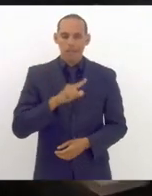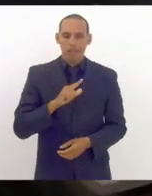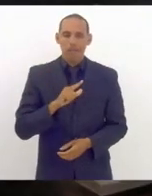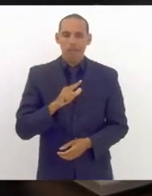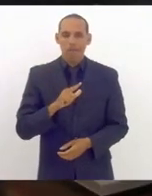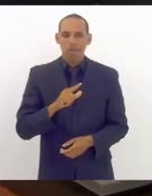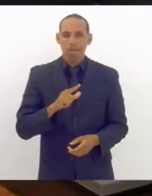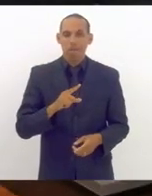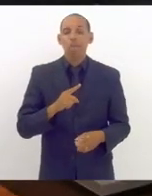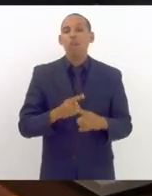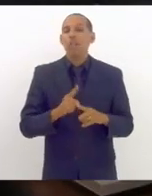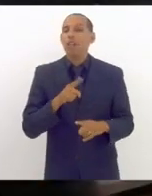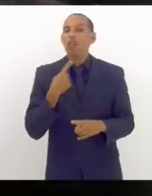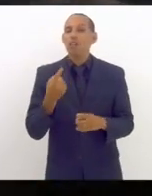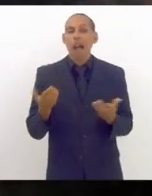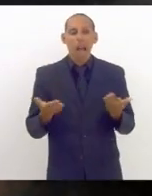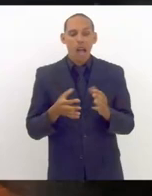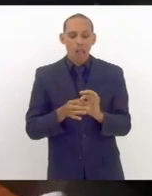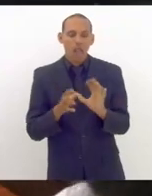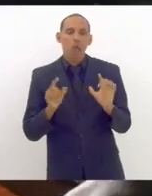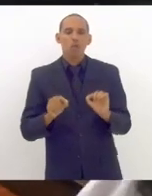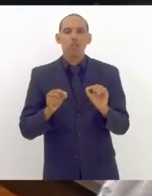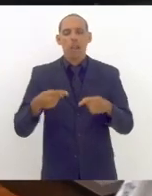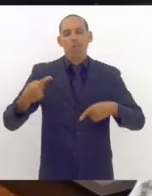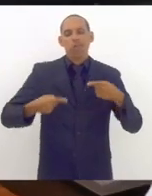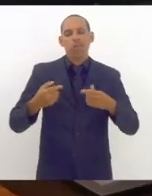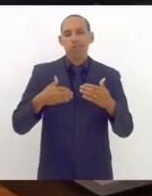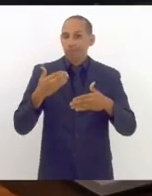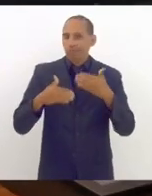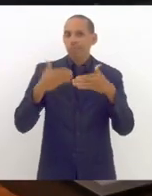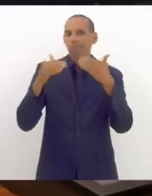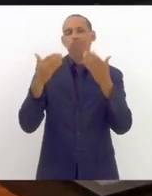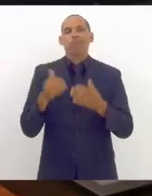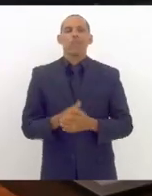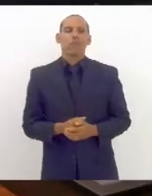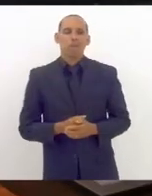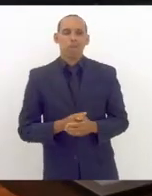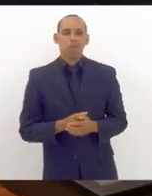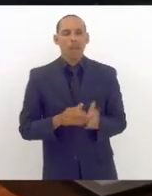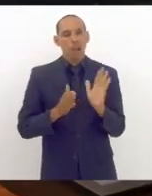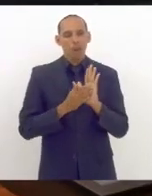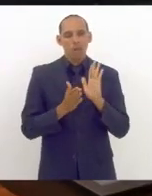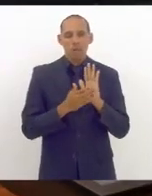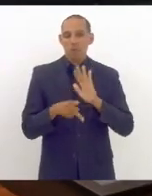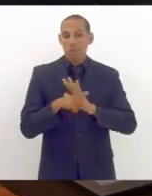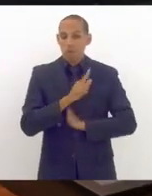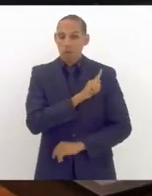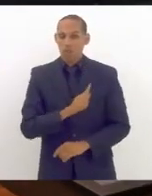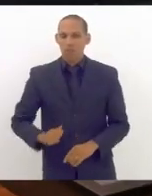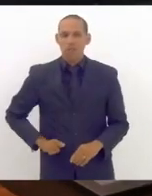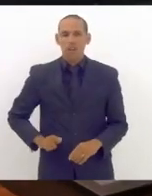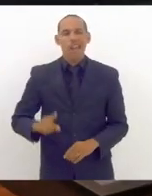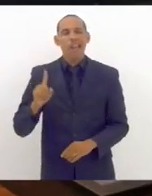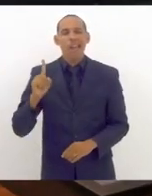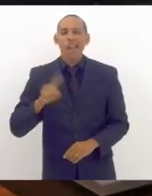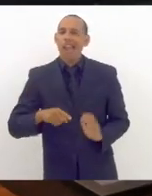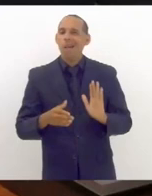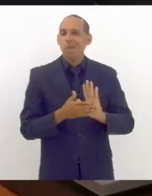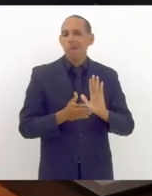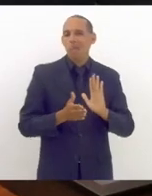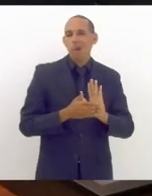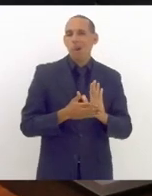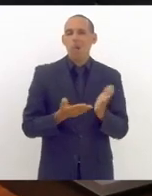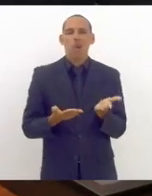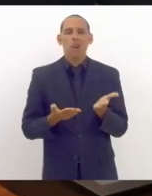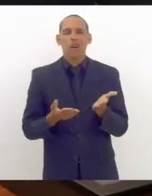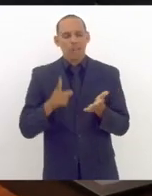é permitindo que a discussão avance acho que nós estamos a proposta do governador foi muito menos uma proposta de